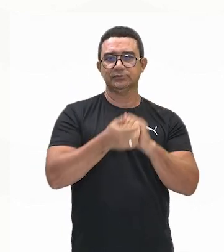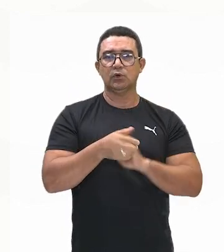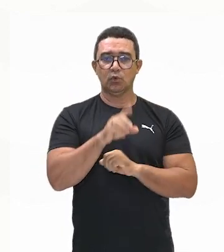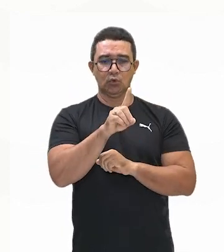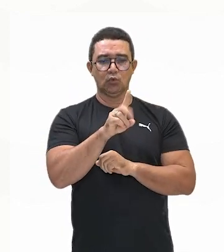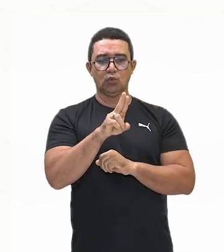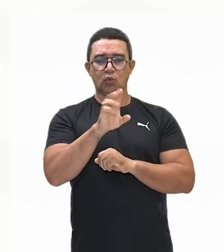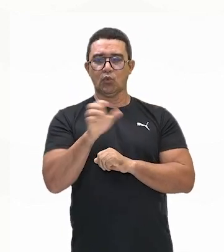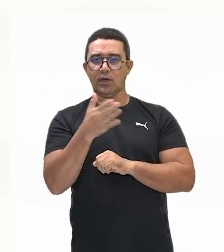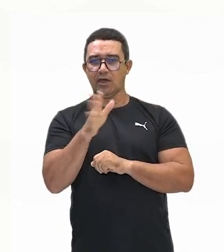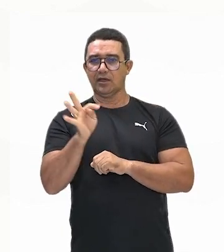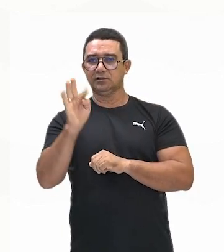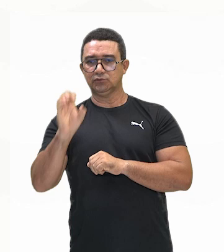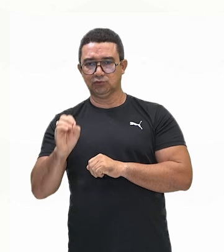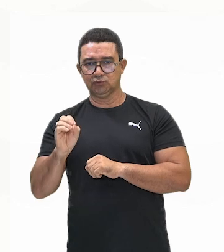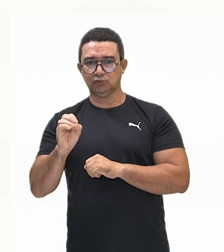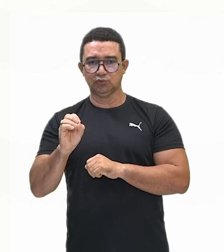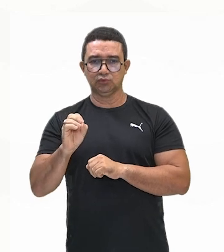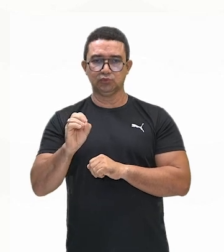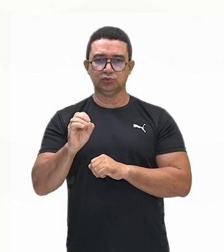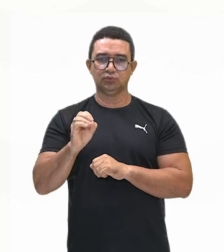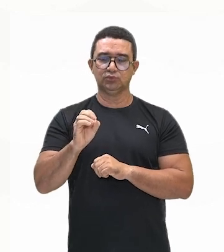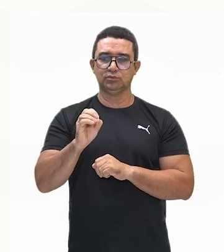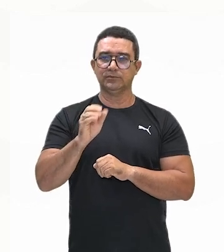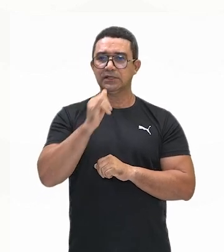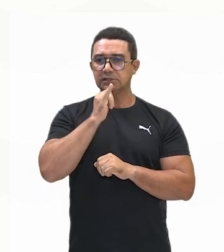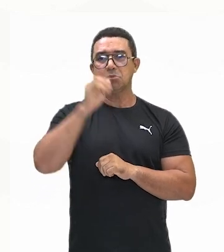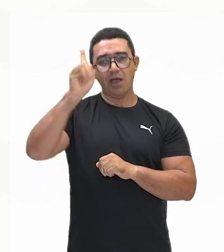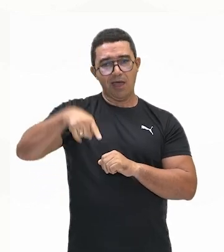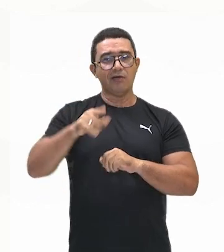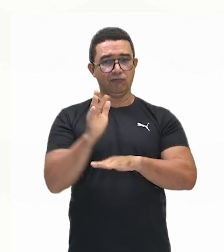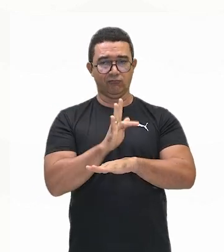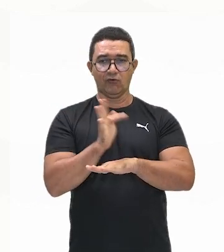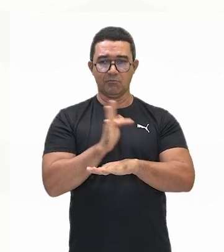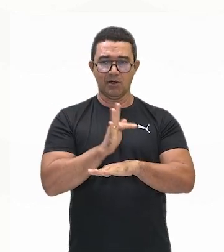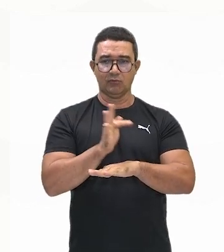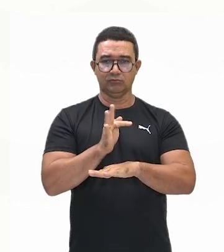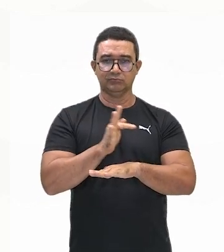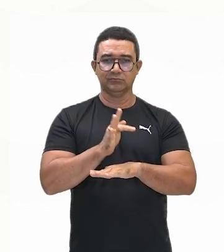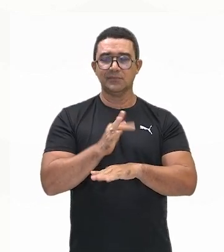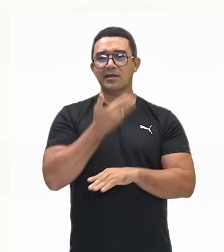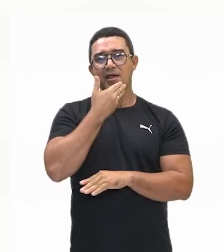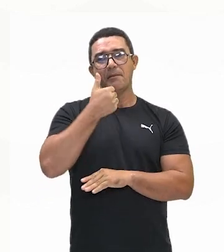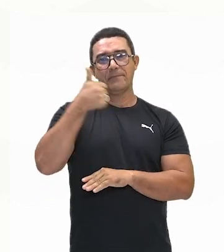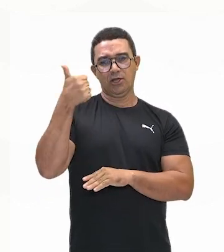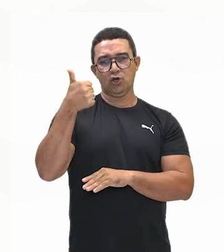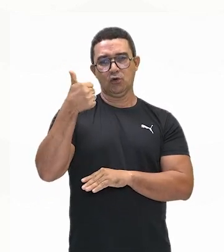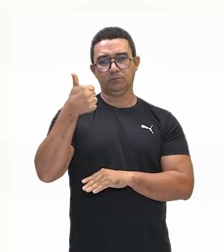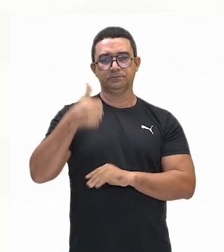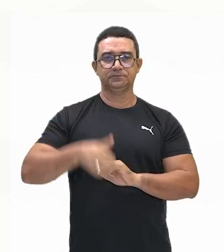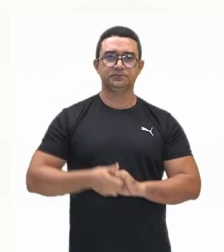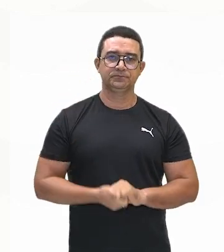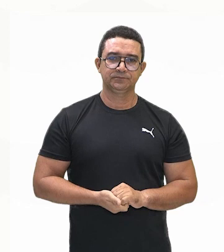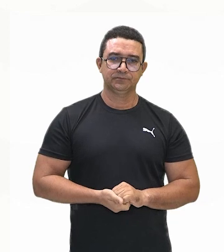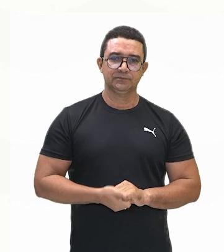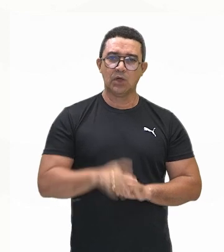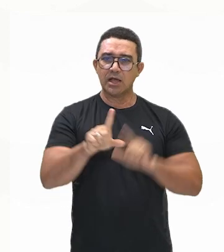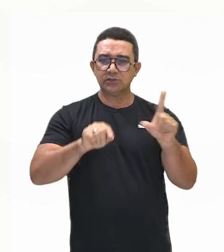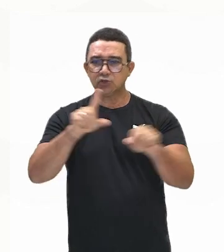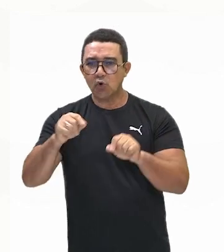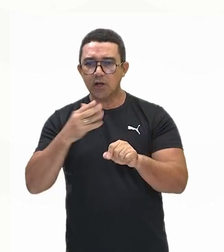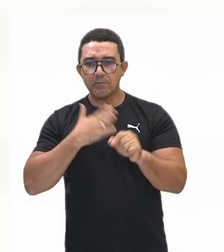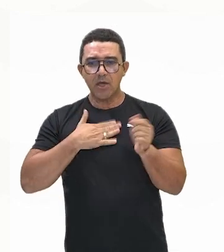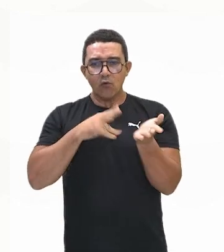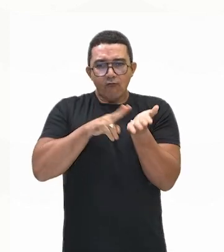Essa aqui, ela é um pouquinho, vamos dizer, formal, tá? Ela é um pouquinho melhor do que because. Então, a escolha do